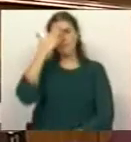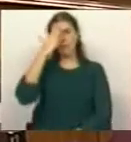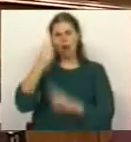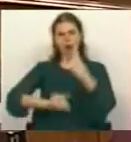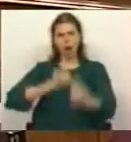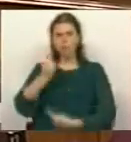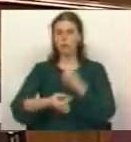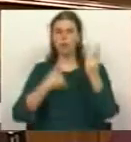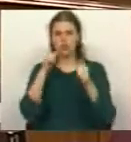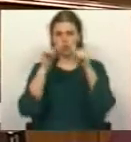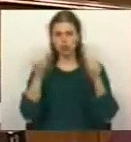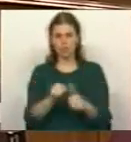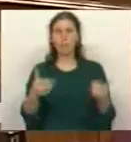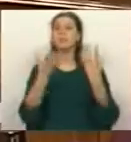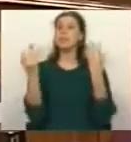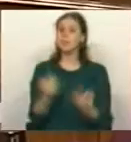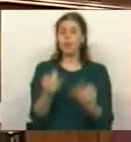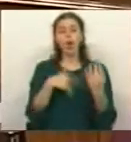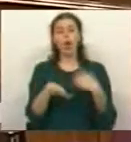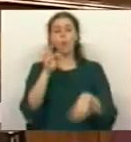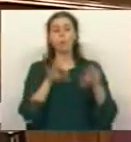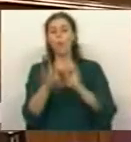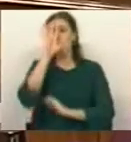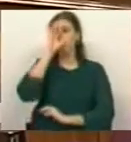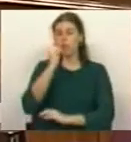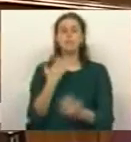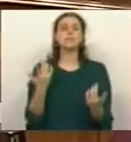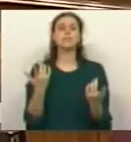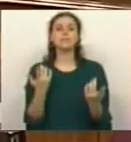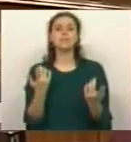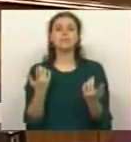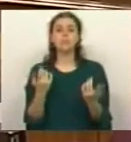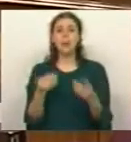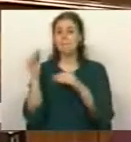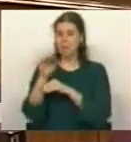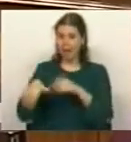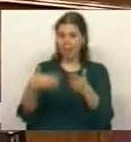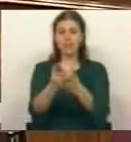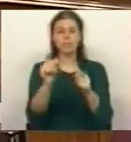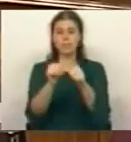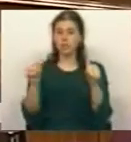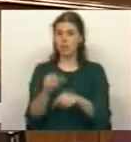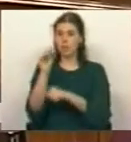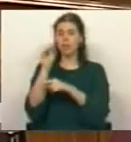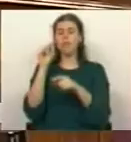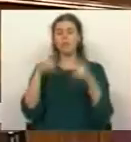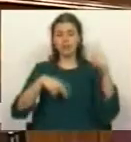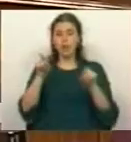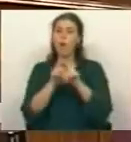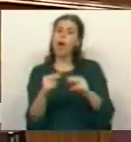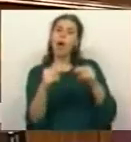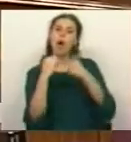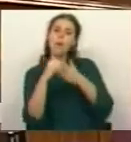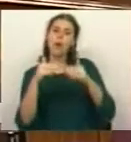moralidade ao sistema. Aliás, a opção do Governo em colocar a banca e o sistema financeiro como intermediário